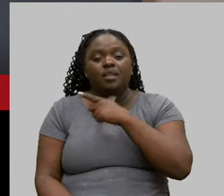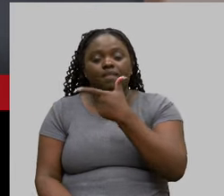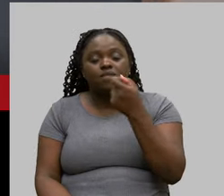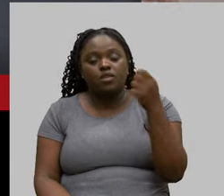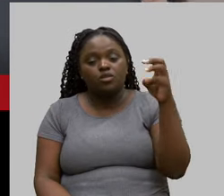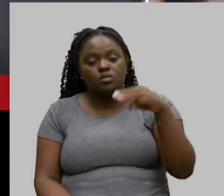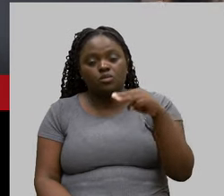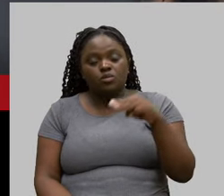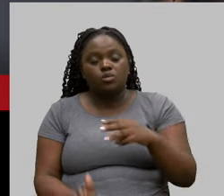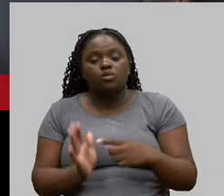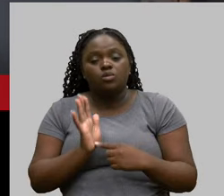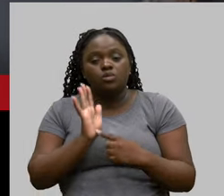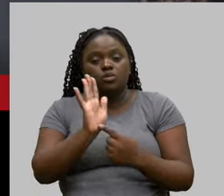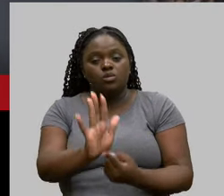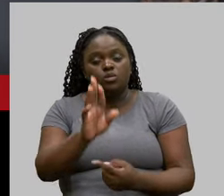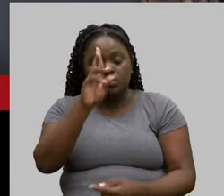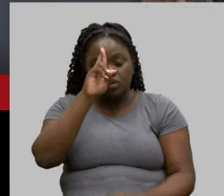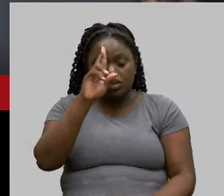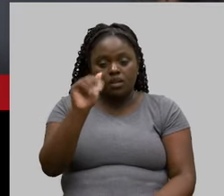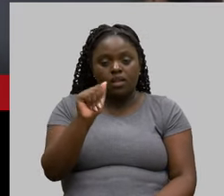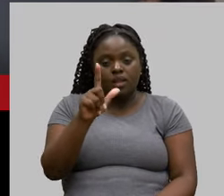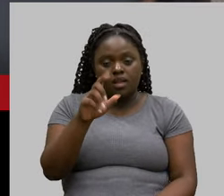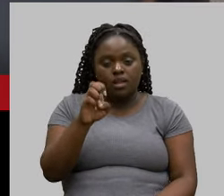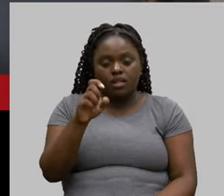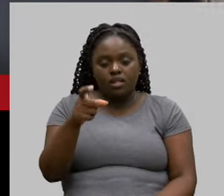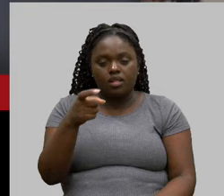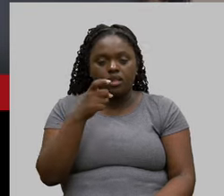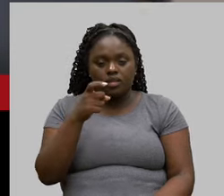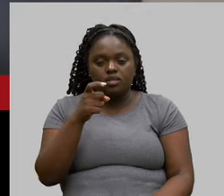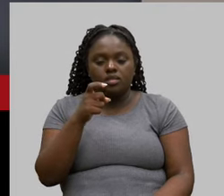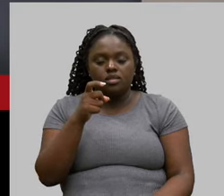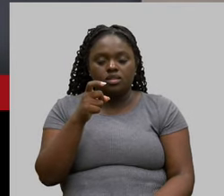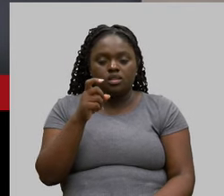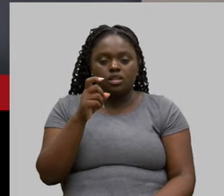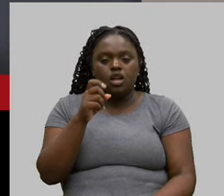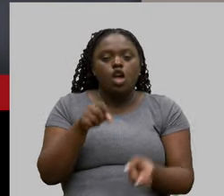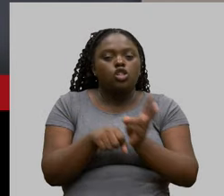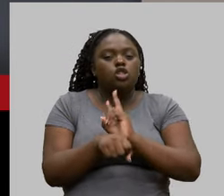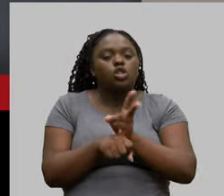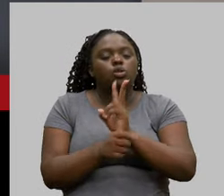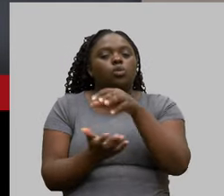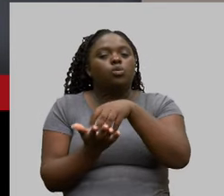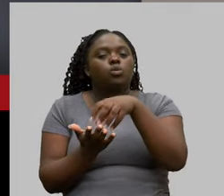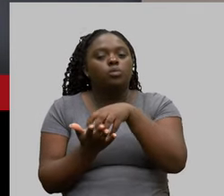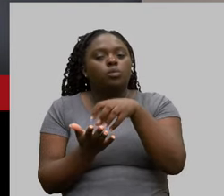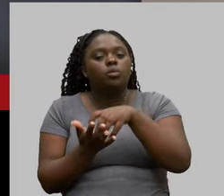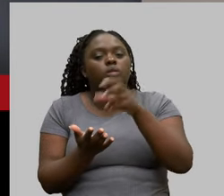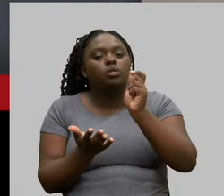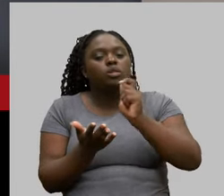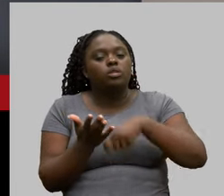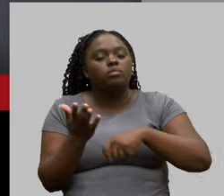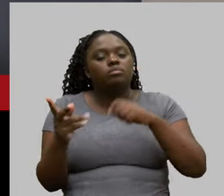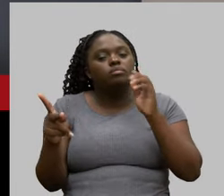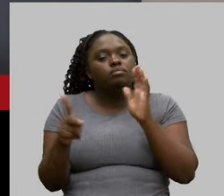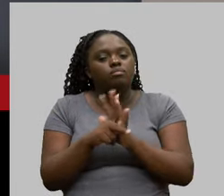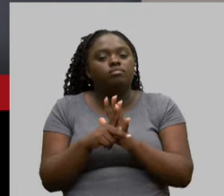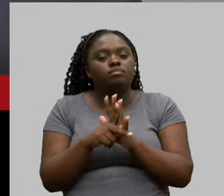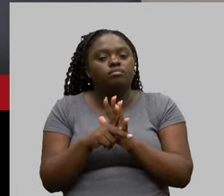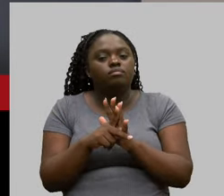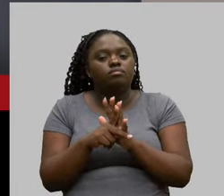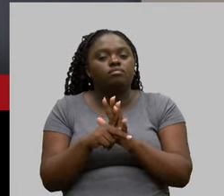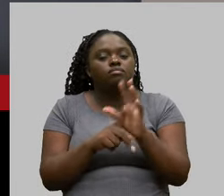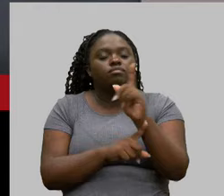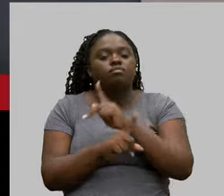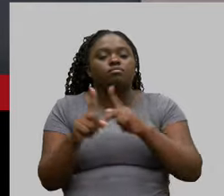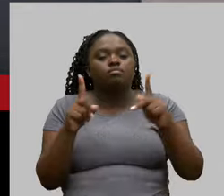exposição do senr Alex Albert Rodrigues diretor do Departamento de regimes próprios de previdência